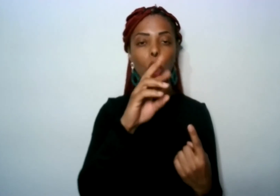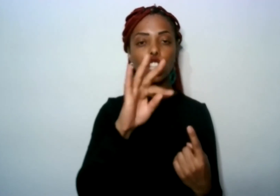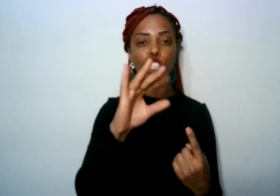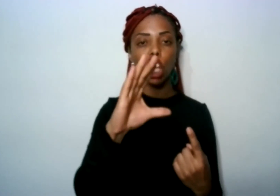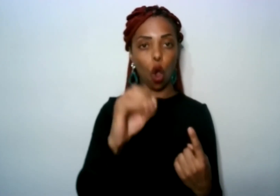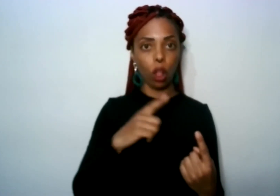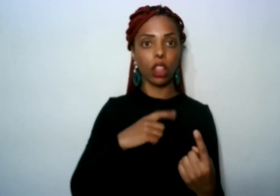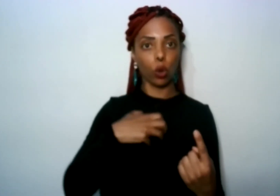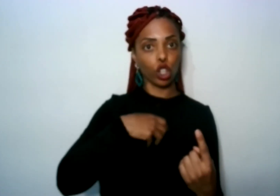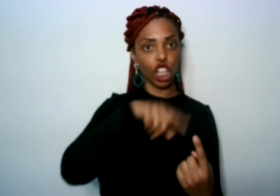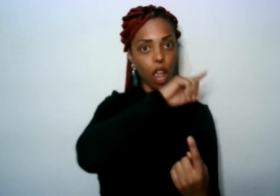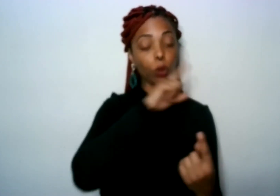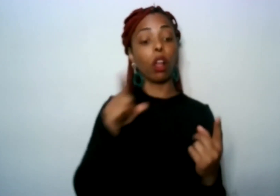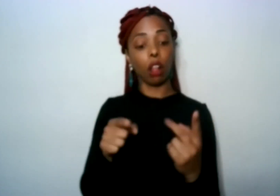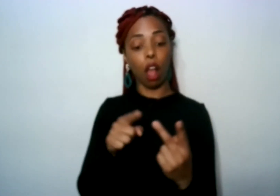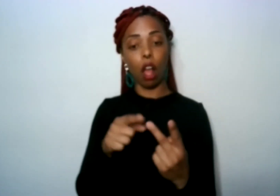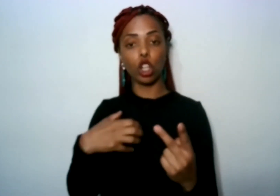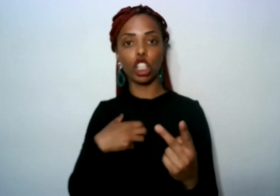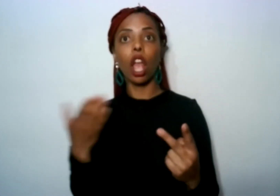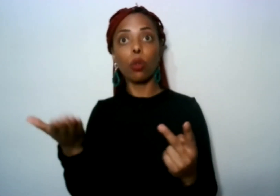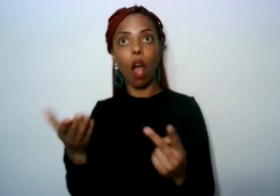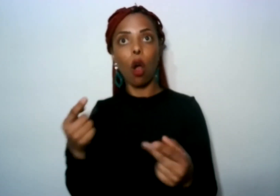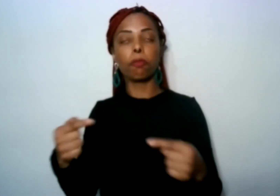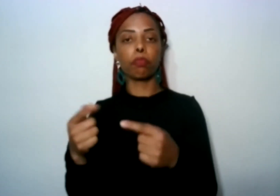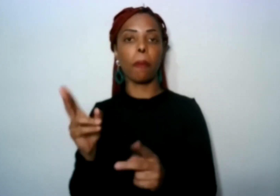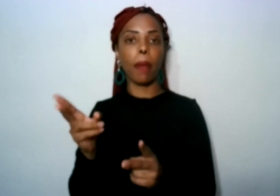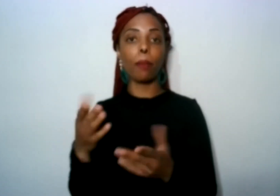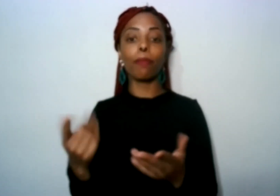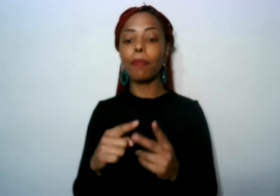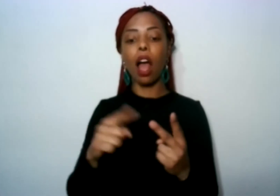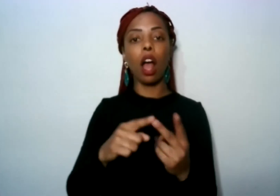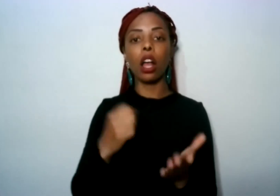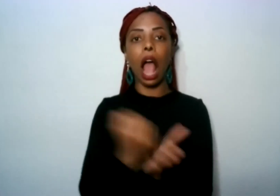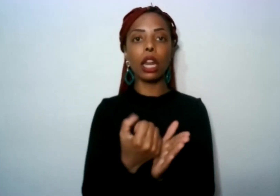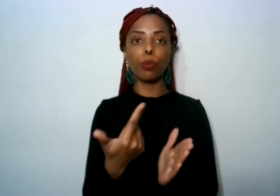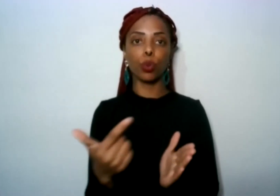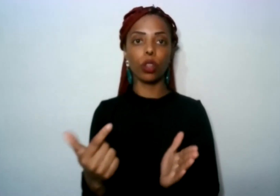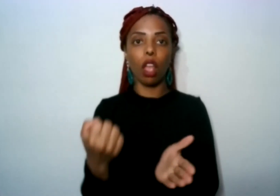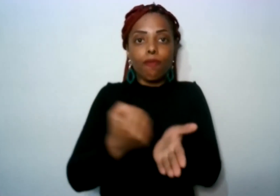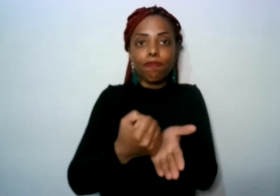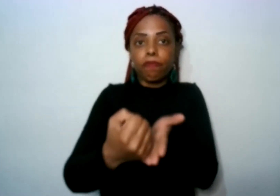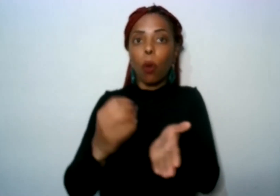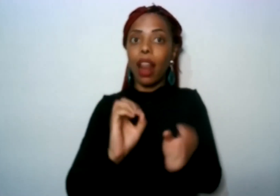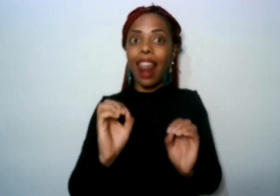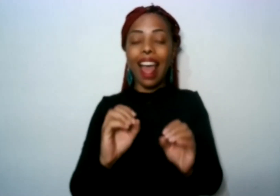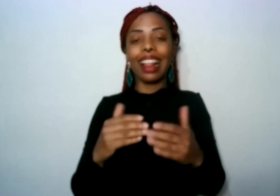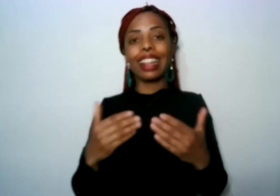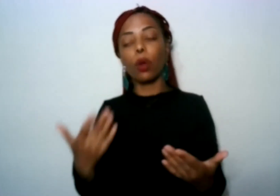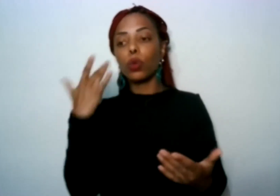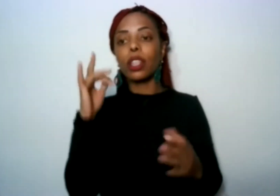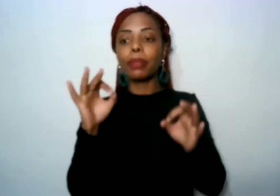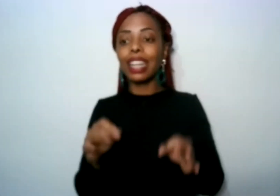tem a maneira atual não tem carimbo então a gente não sabe quem fez de fato mas pelas características